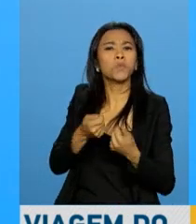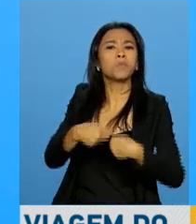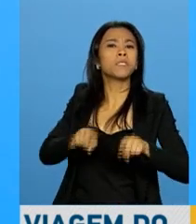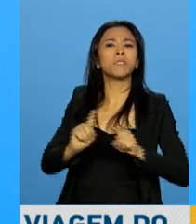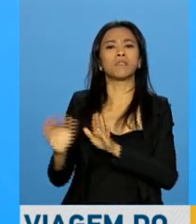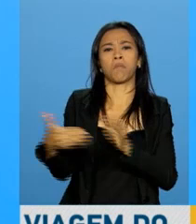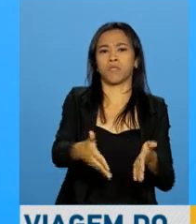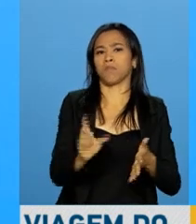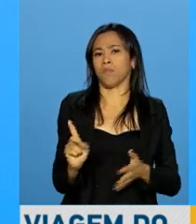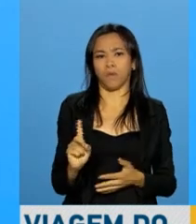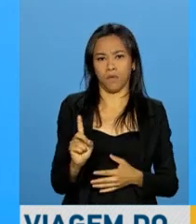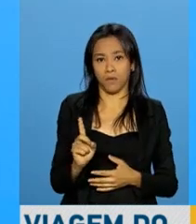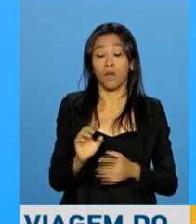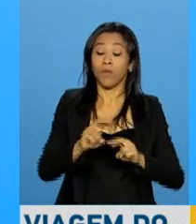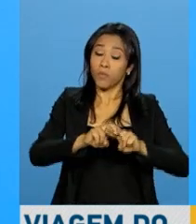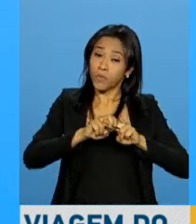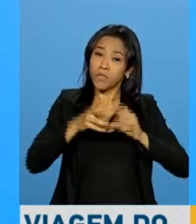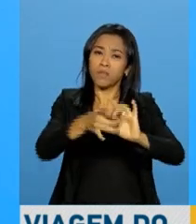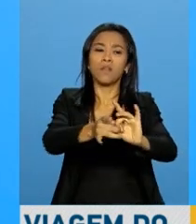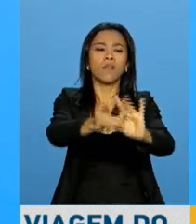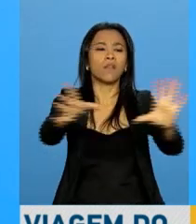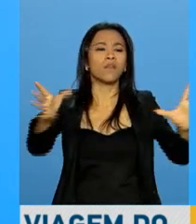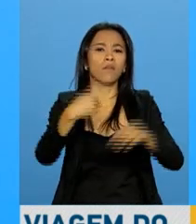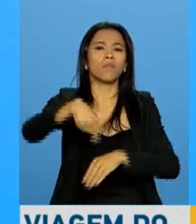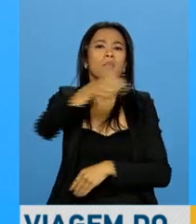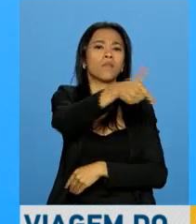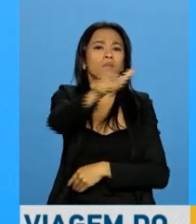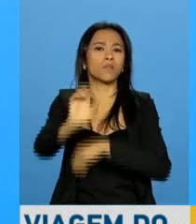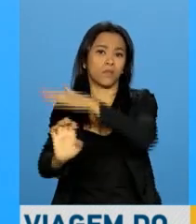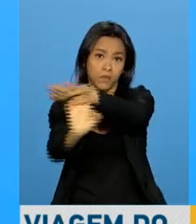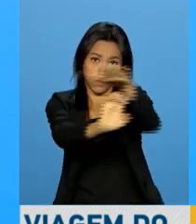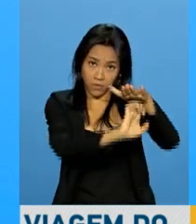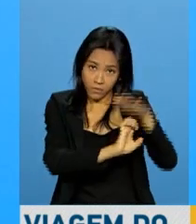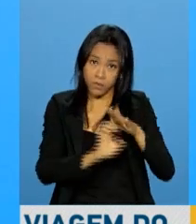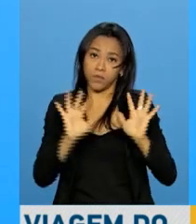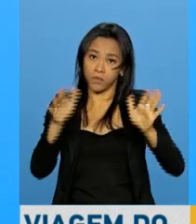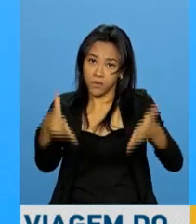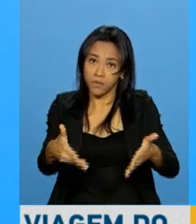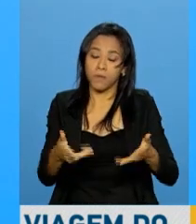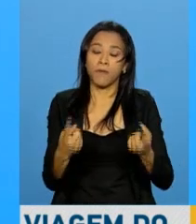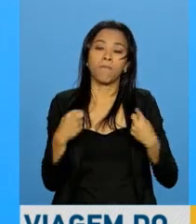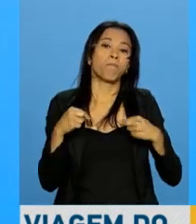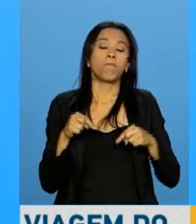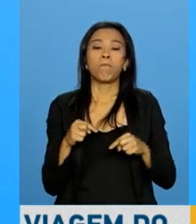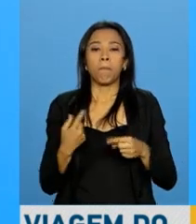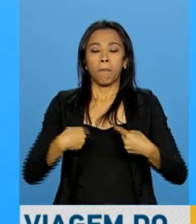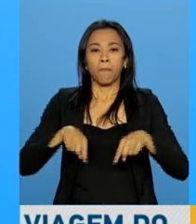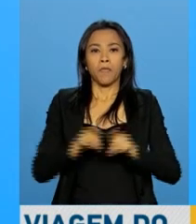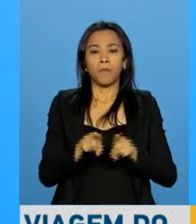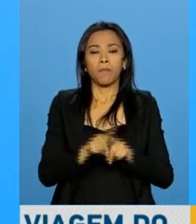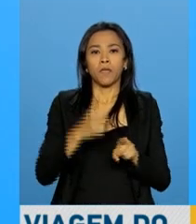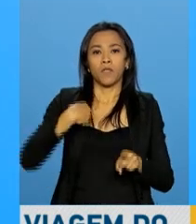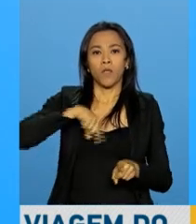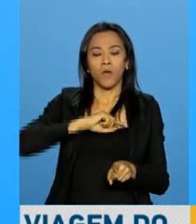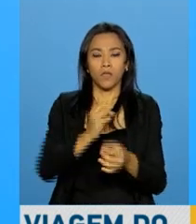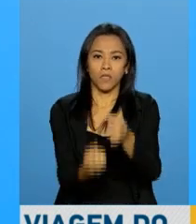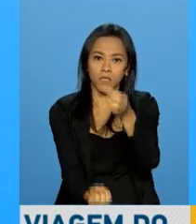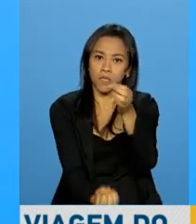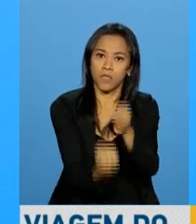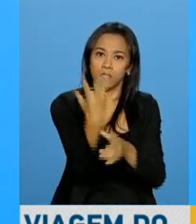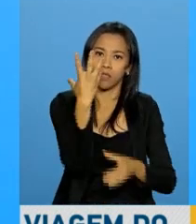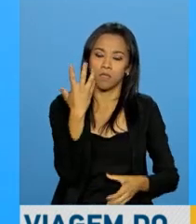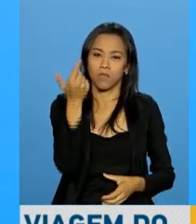para o investimento privado exclusivo. Também nós lançamos